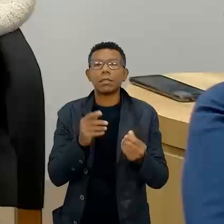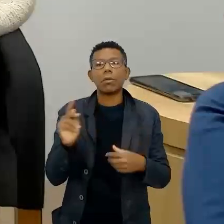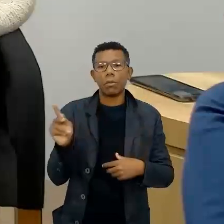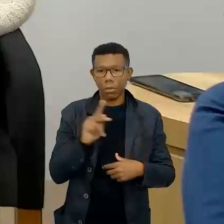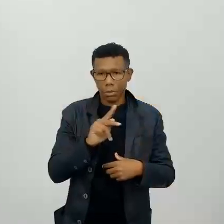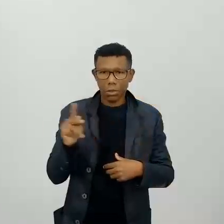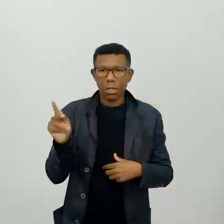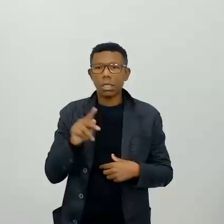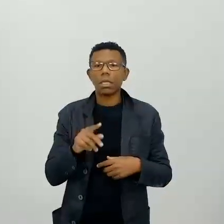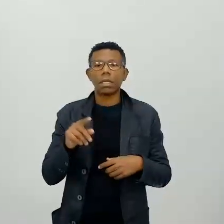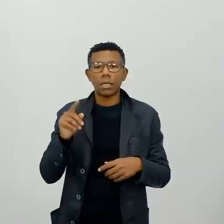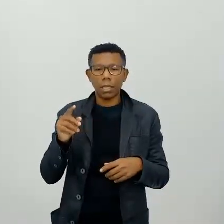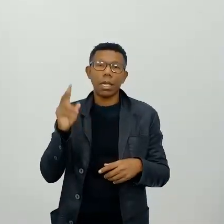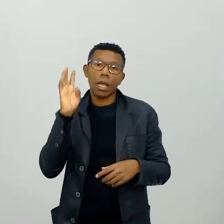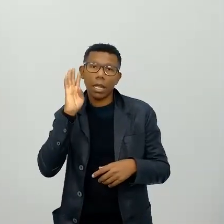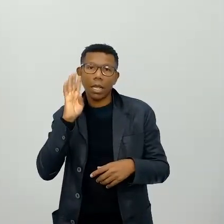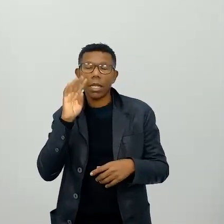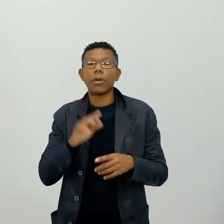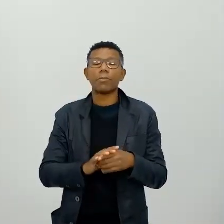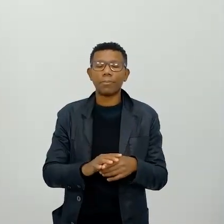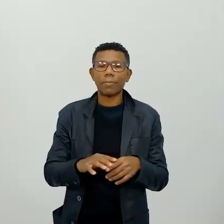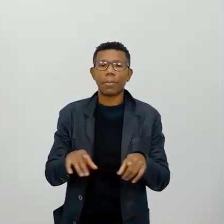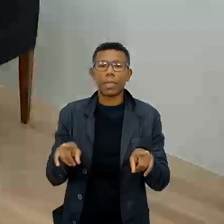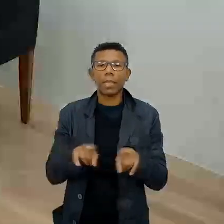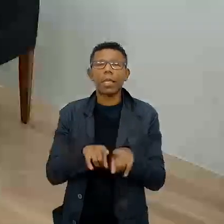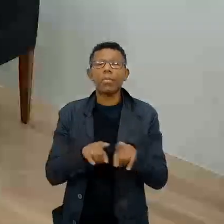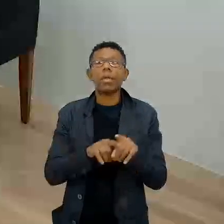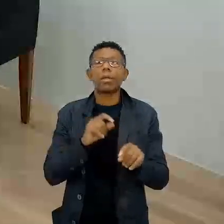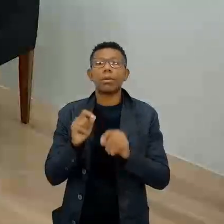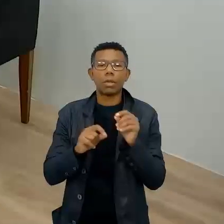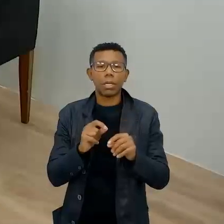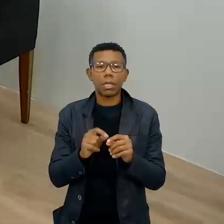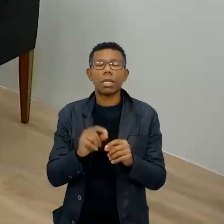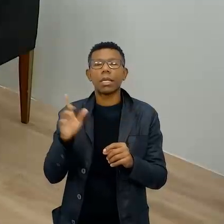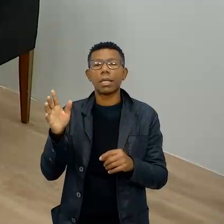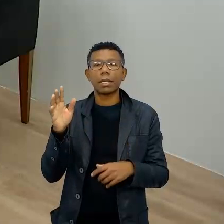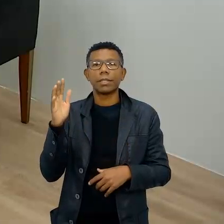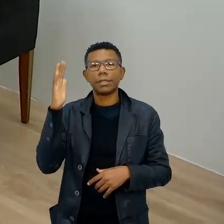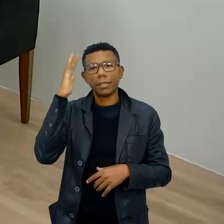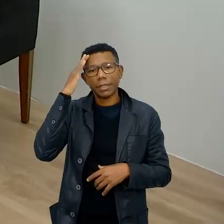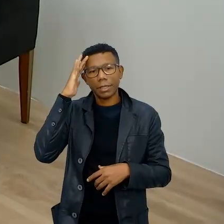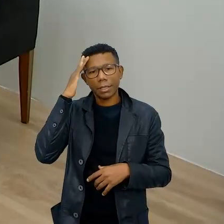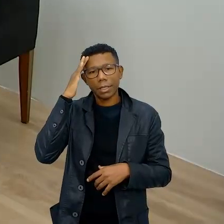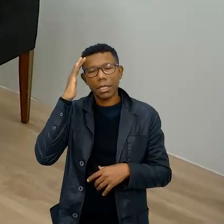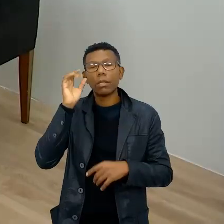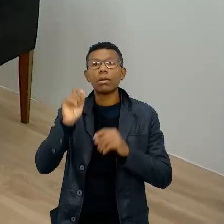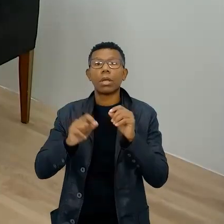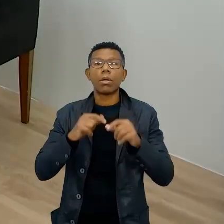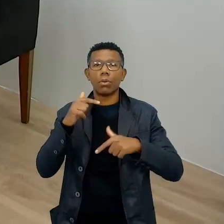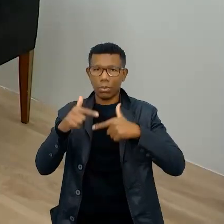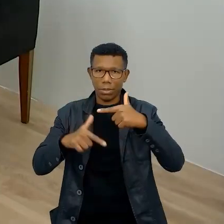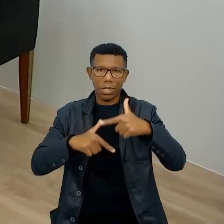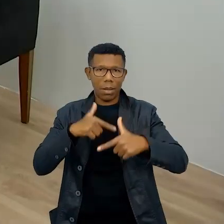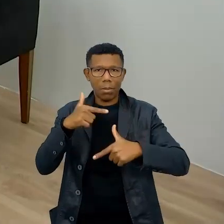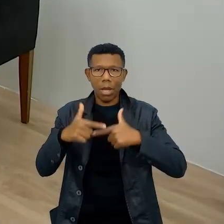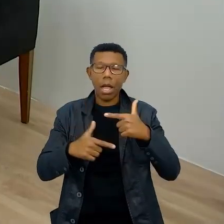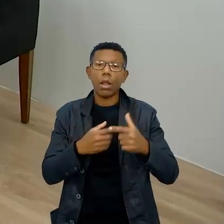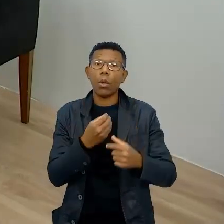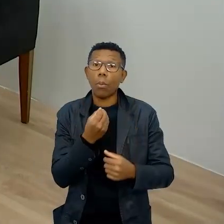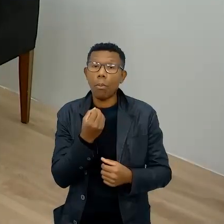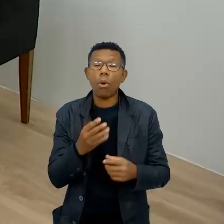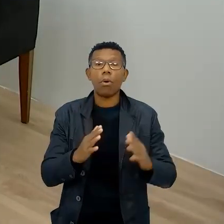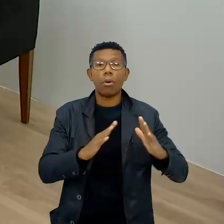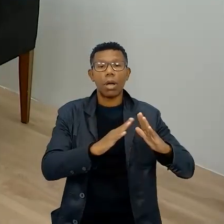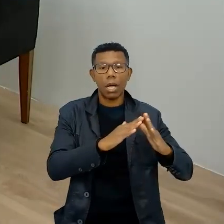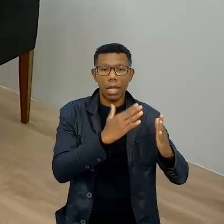coerentes, bem legal, né? A gente entende, inclusive, perdão interromper, Juliette, de que esse trabalho é muito bem feito, né? A escola,